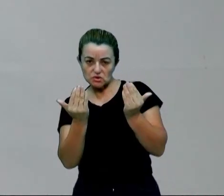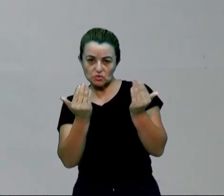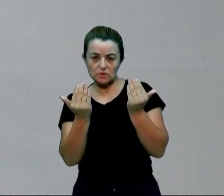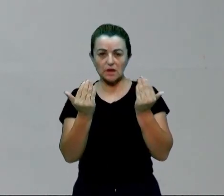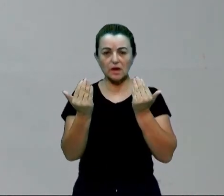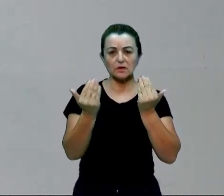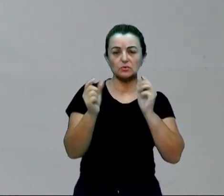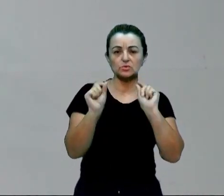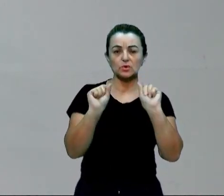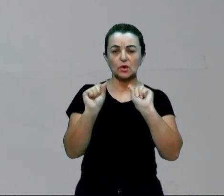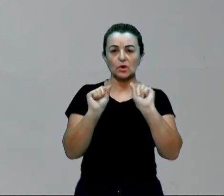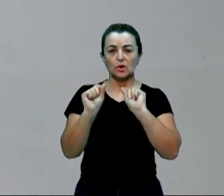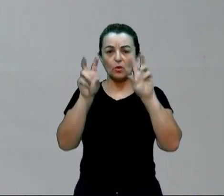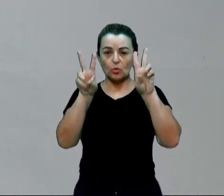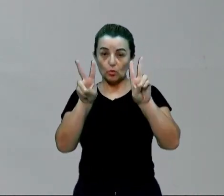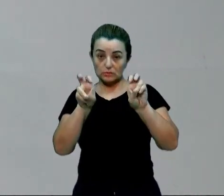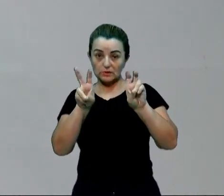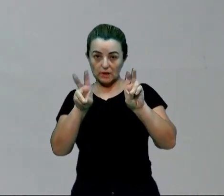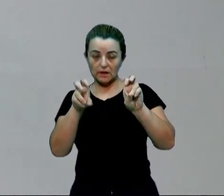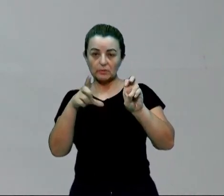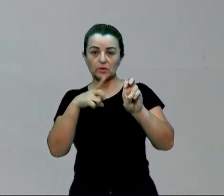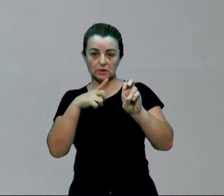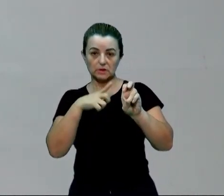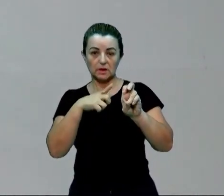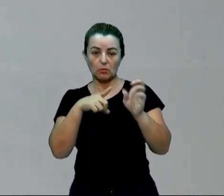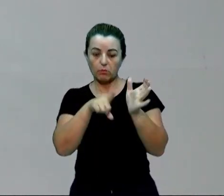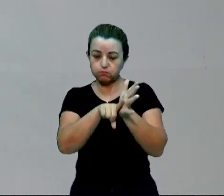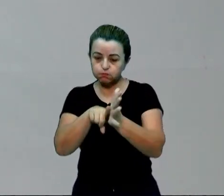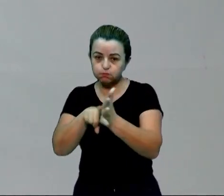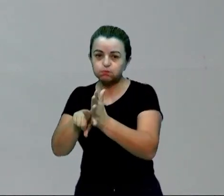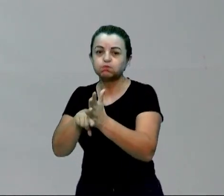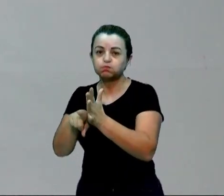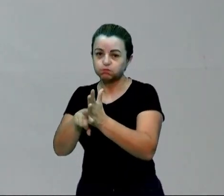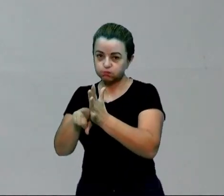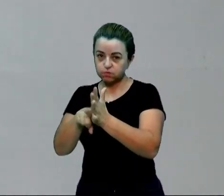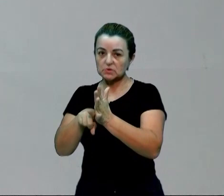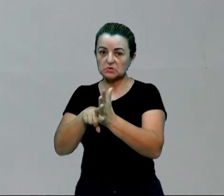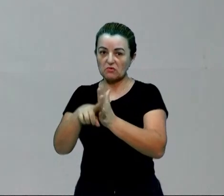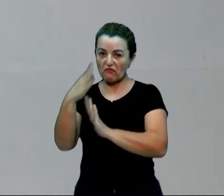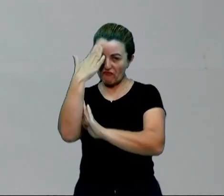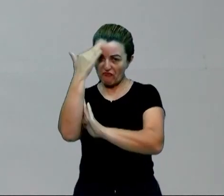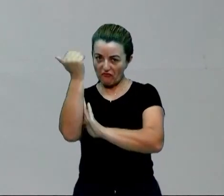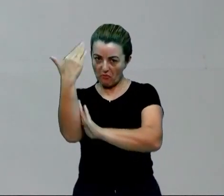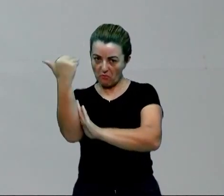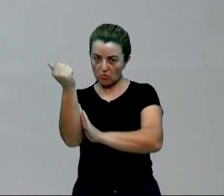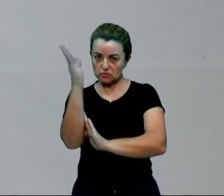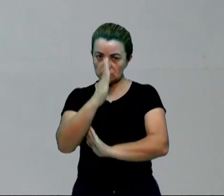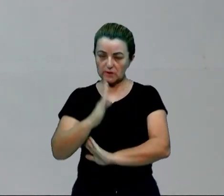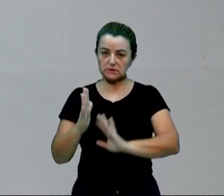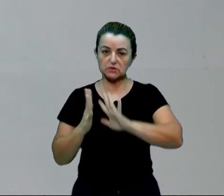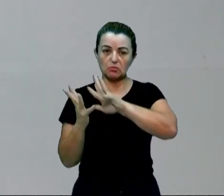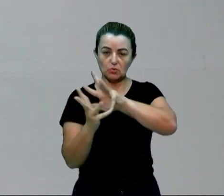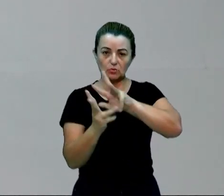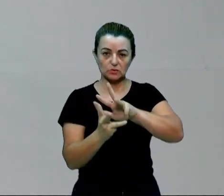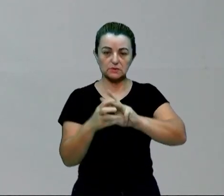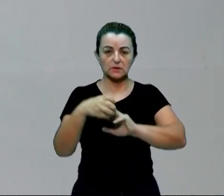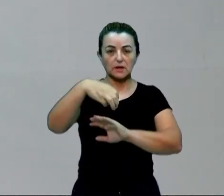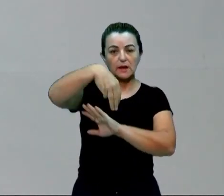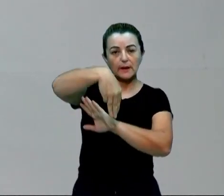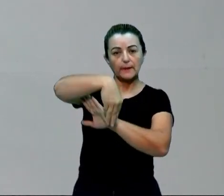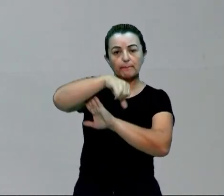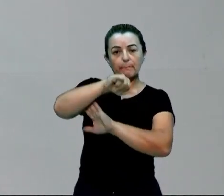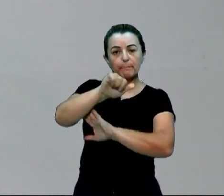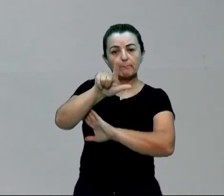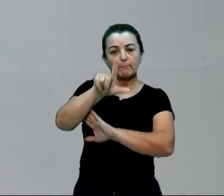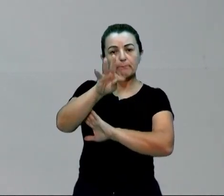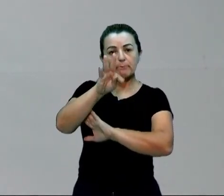dos grandes estudiosos da geografia, né, se não o maior de todos, no Brasil e no mundo, chamado Milton Santos, que é um